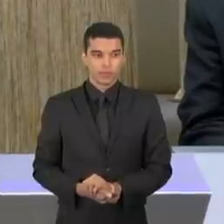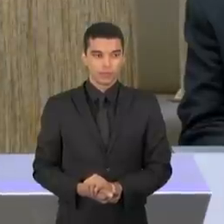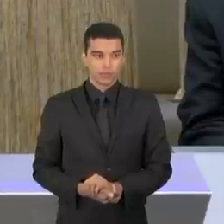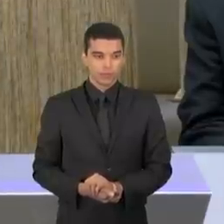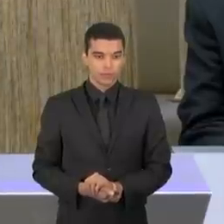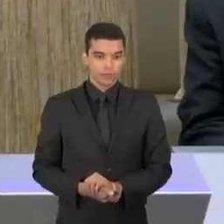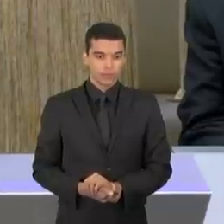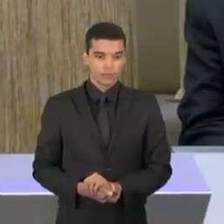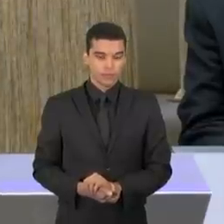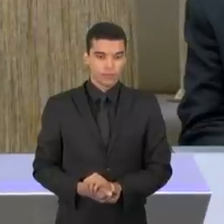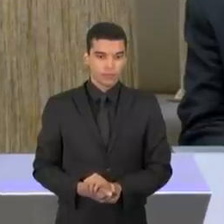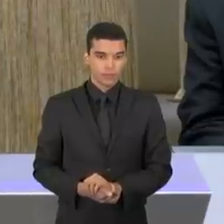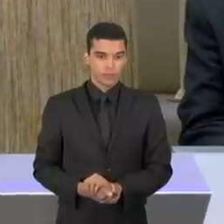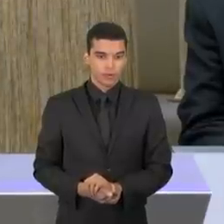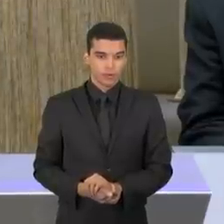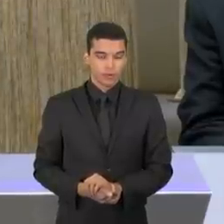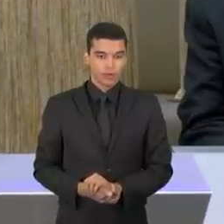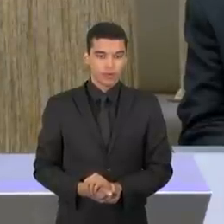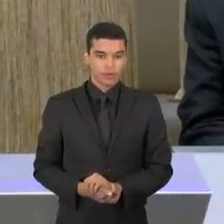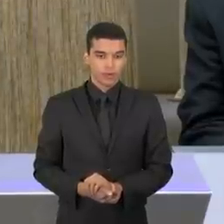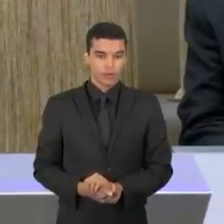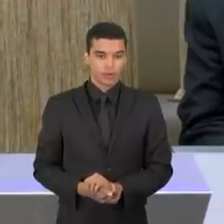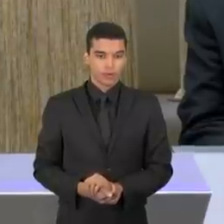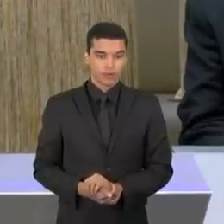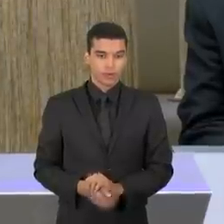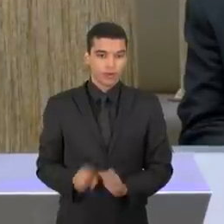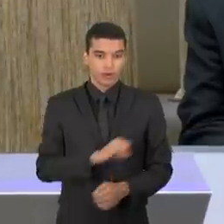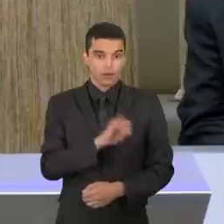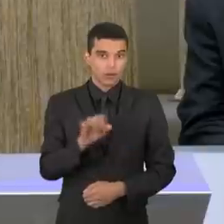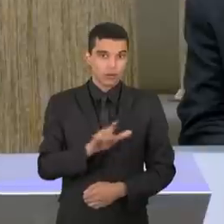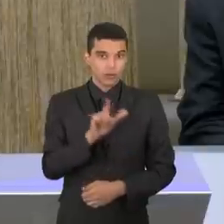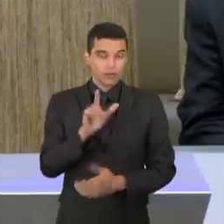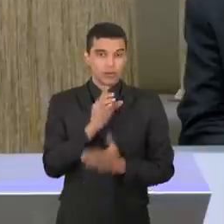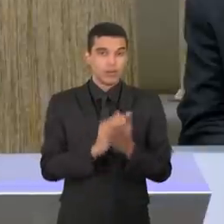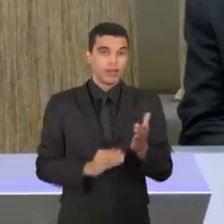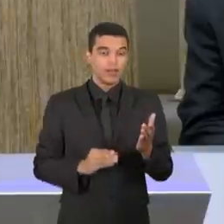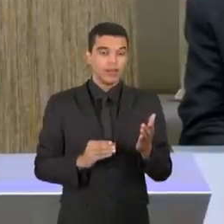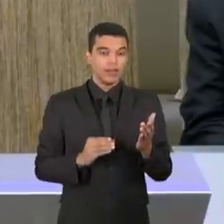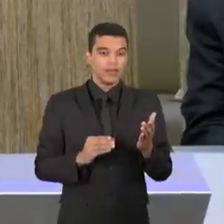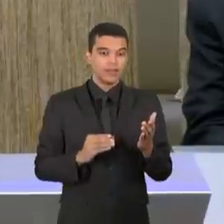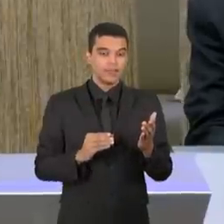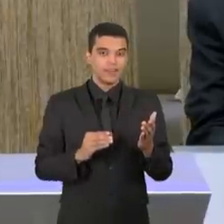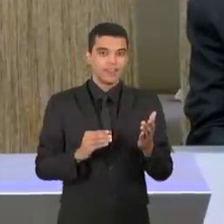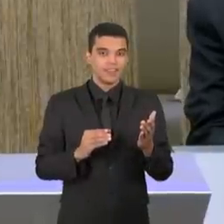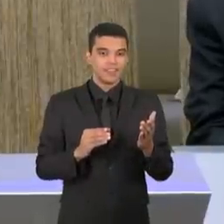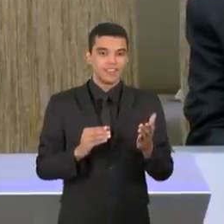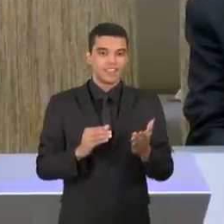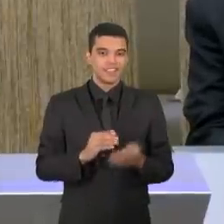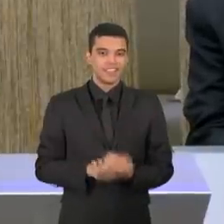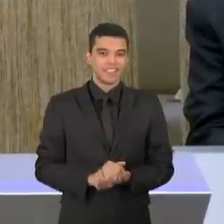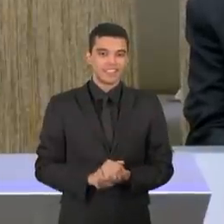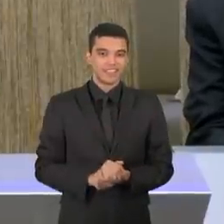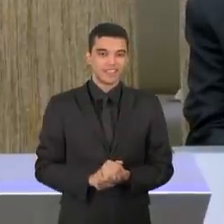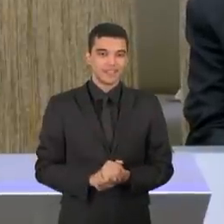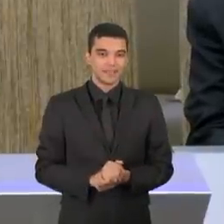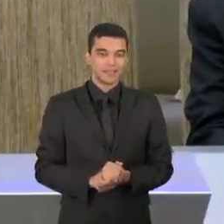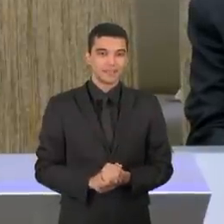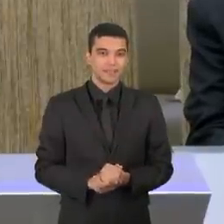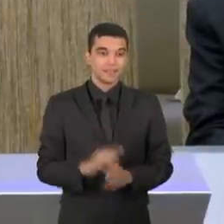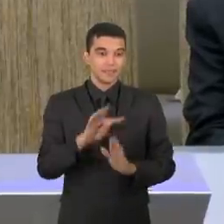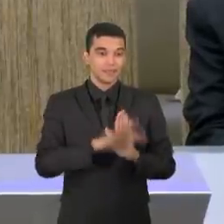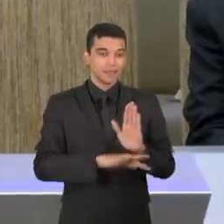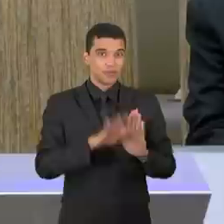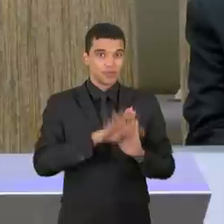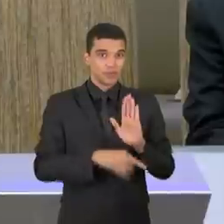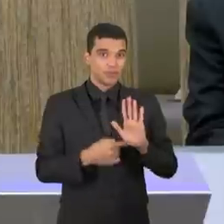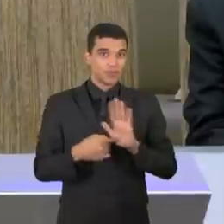aqui no capítulo 2 e o versículo 26, quando diz: e há de ser que depois derramarei do meu Espírito